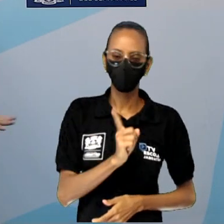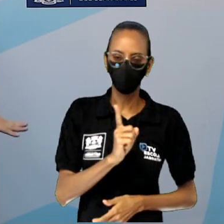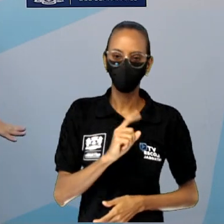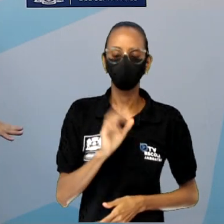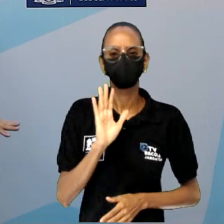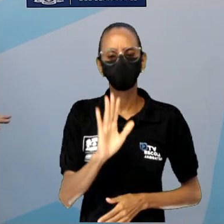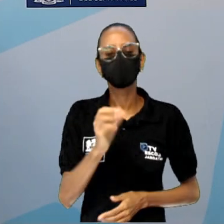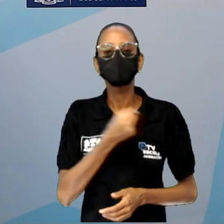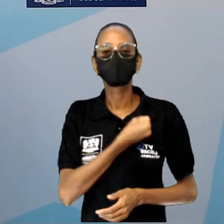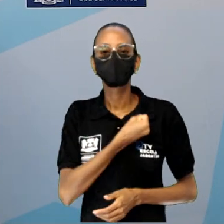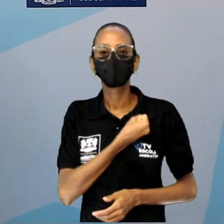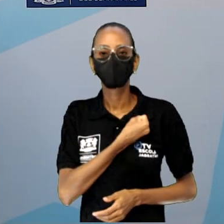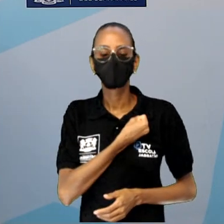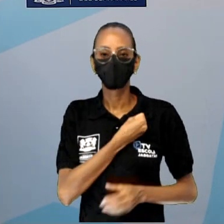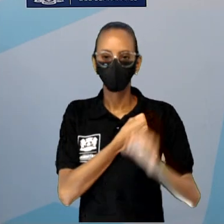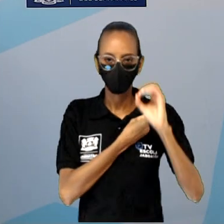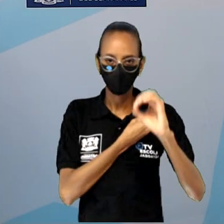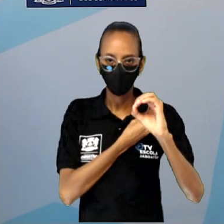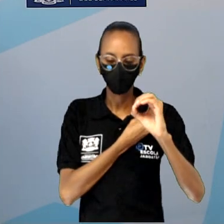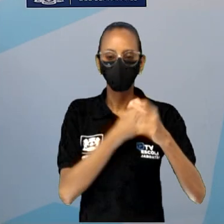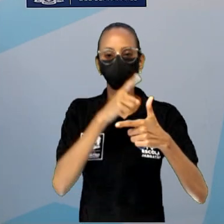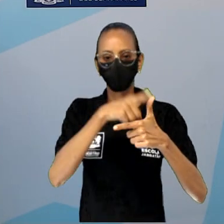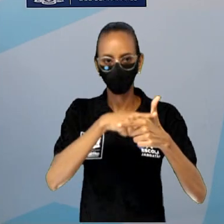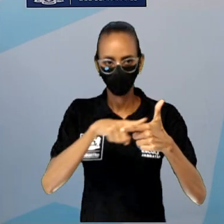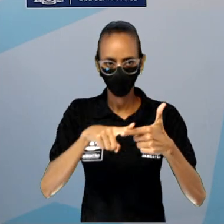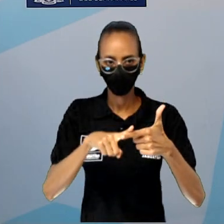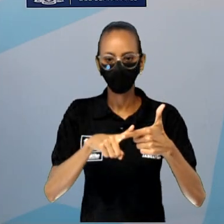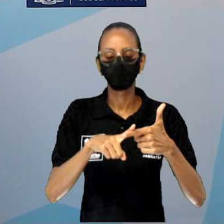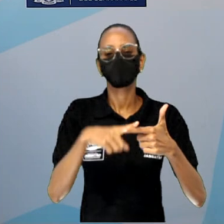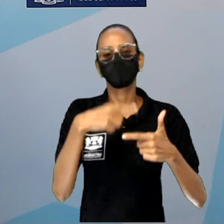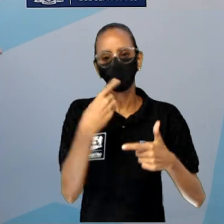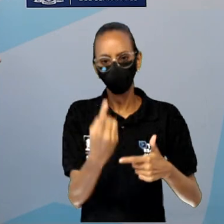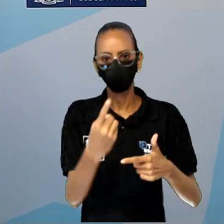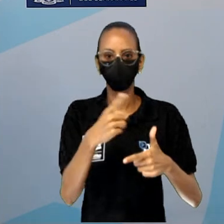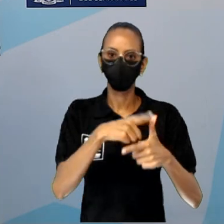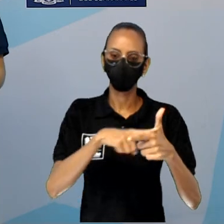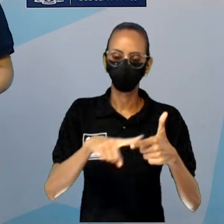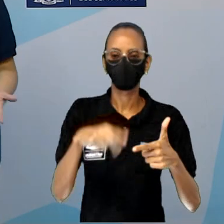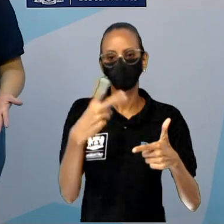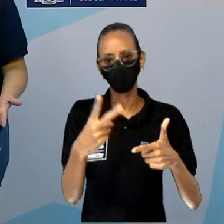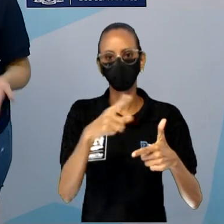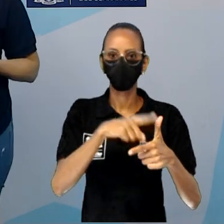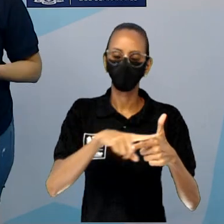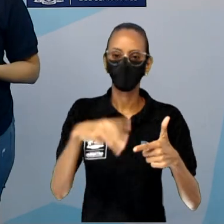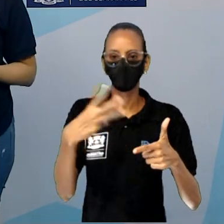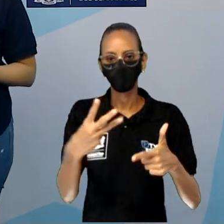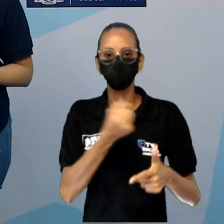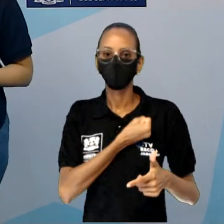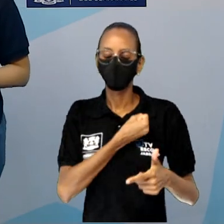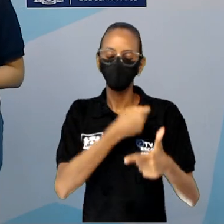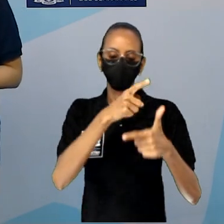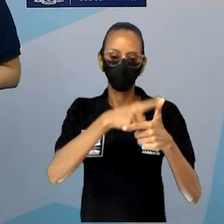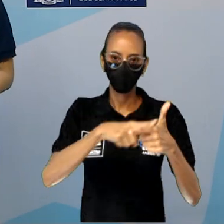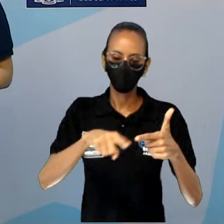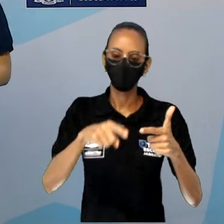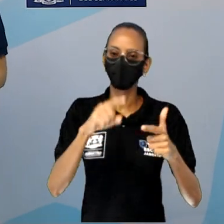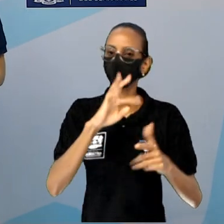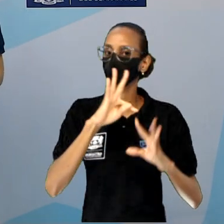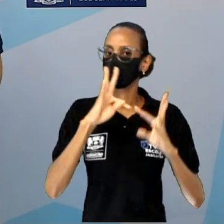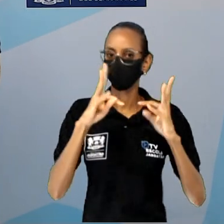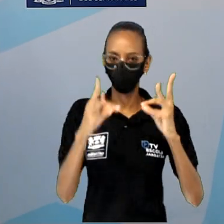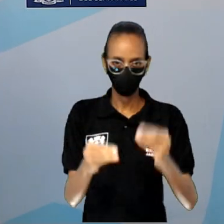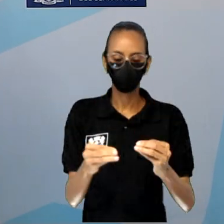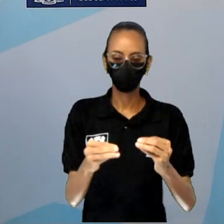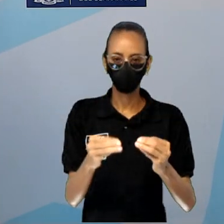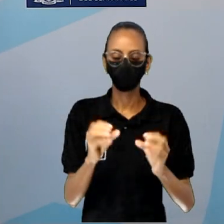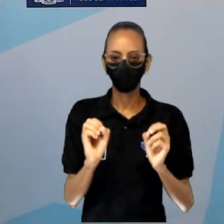qualquer valor, né? Então, divide para 1, divide para 2, divide para 3, para qualquer número. Zero dividido para qualquer coisa é